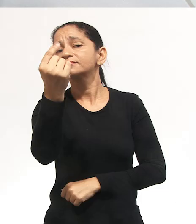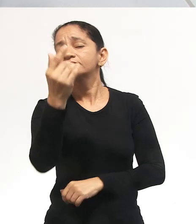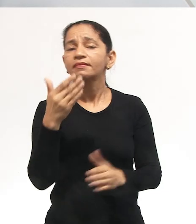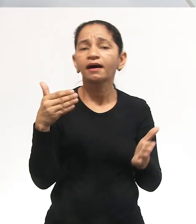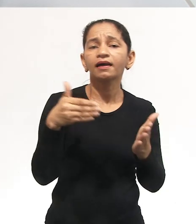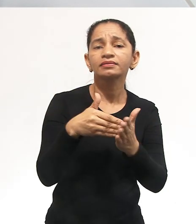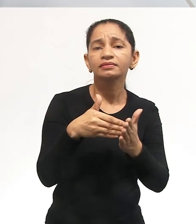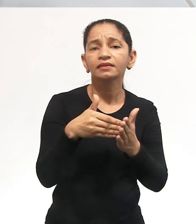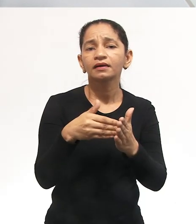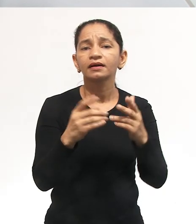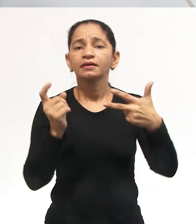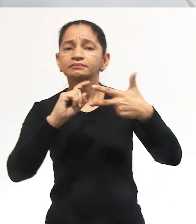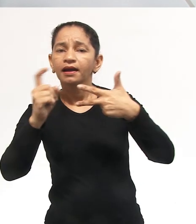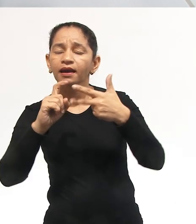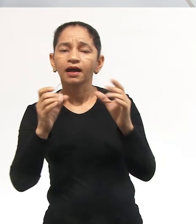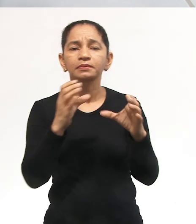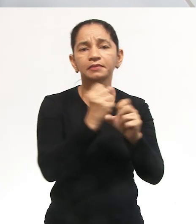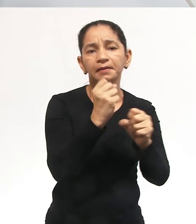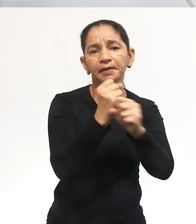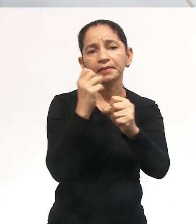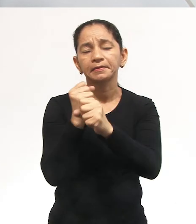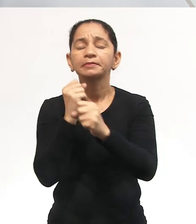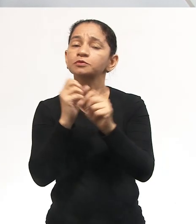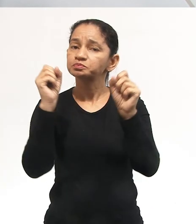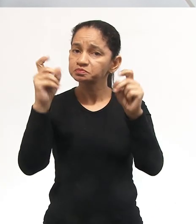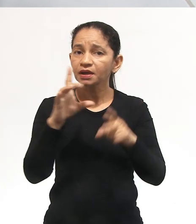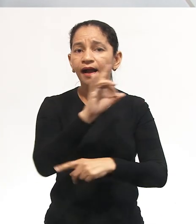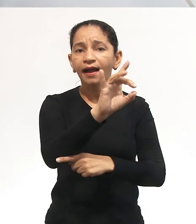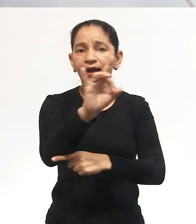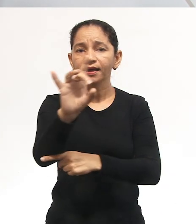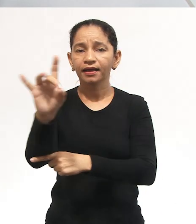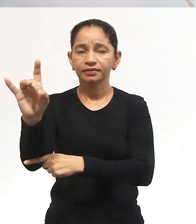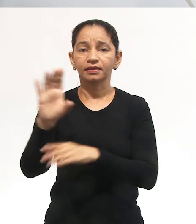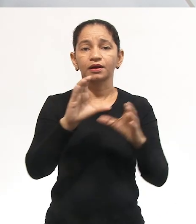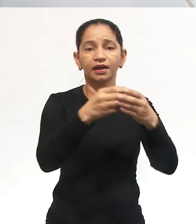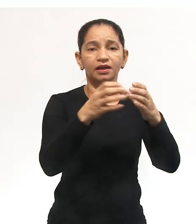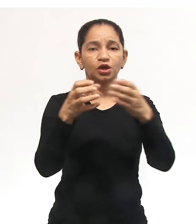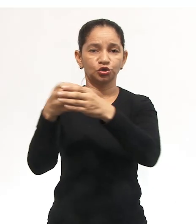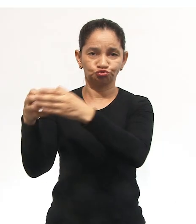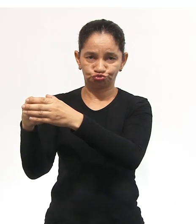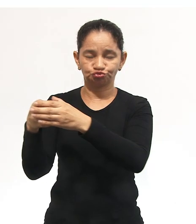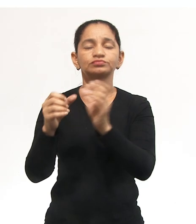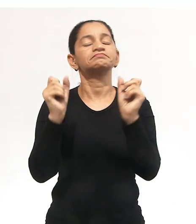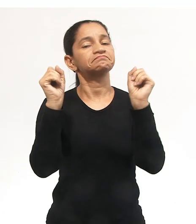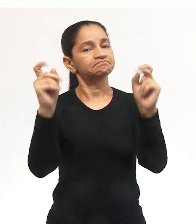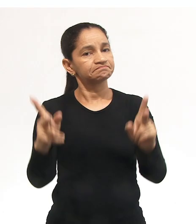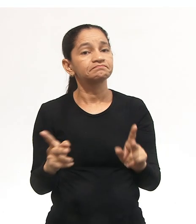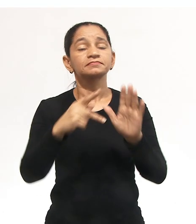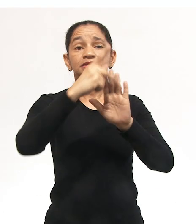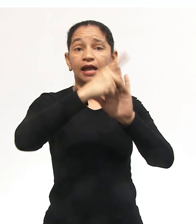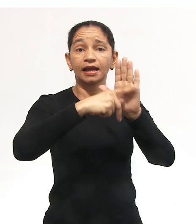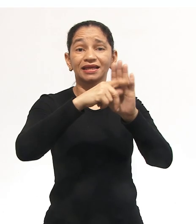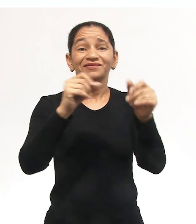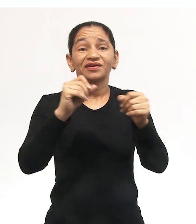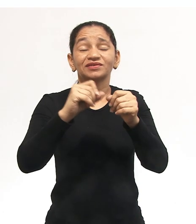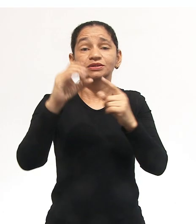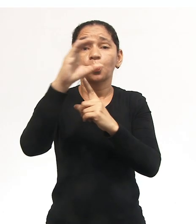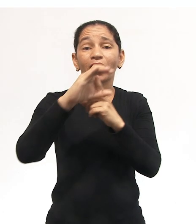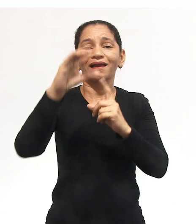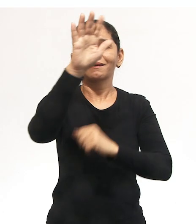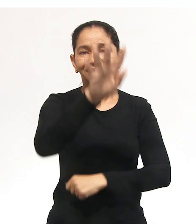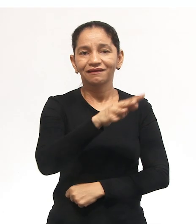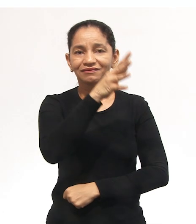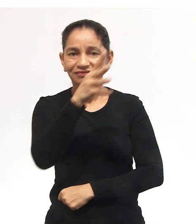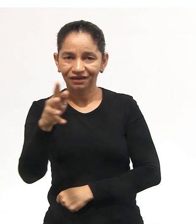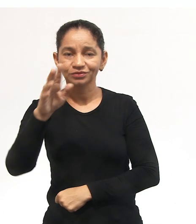dinheiro está programado para cada um receber, né? Agora, essa programação financeira, ela já vai fazer um calendário do